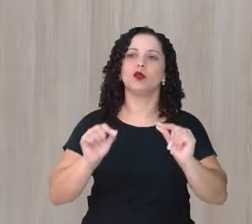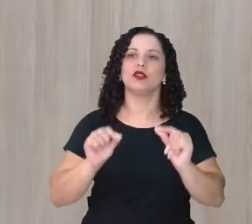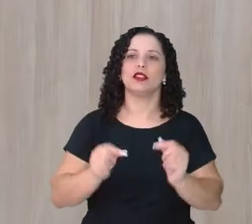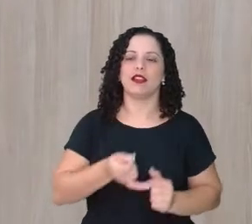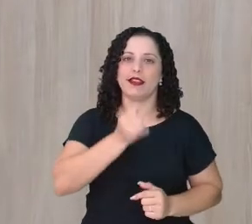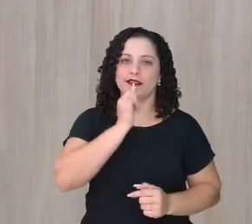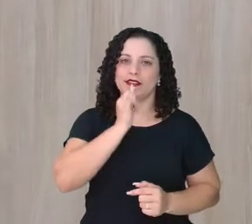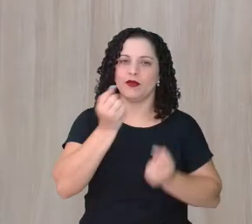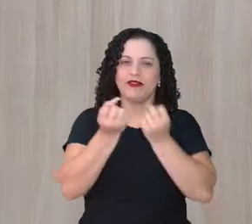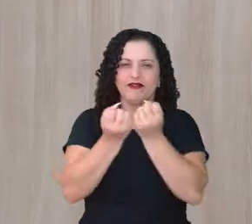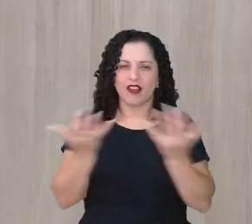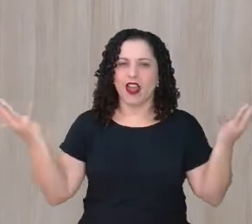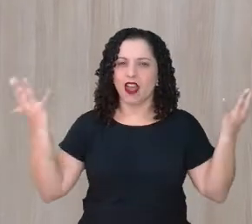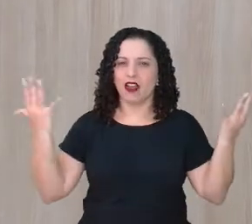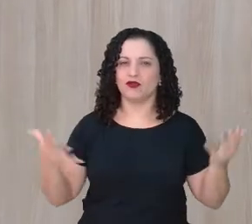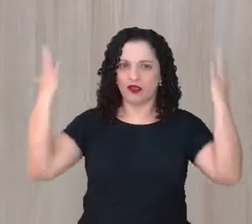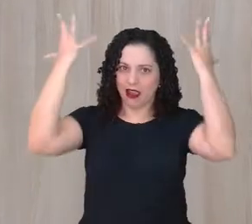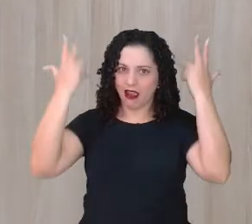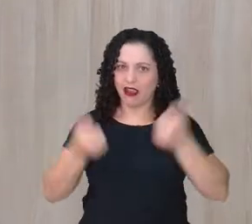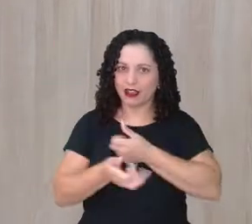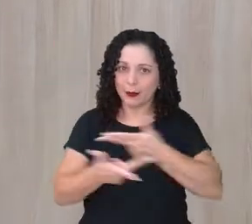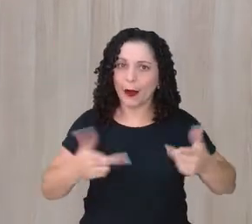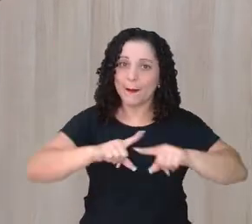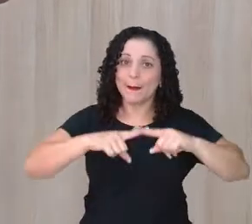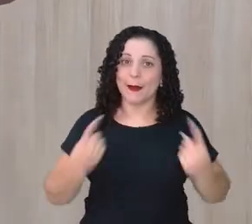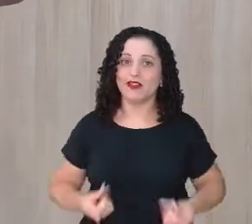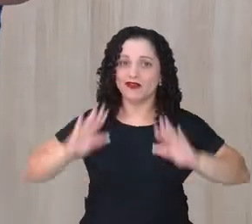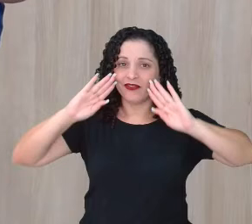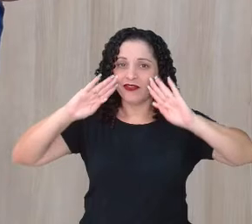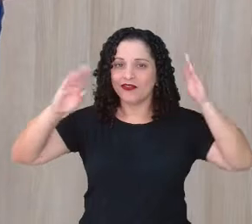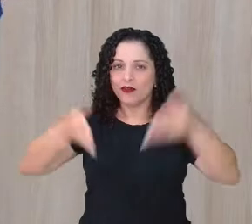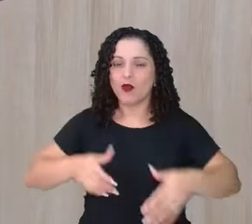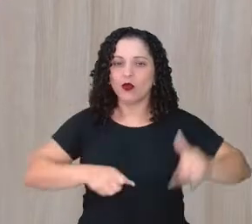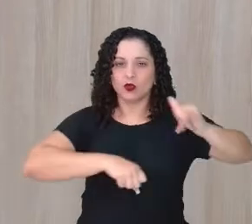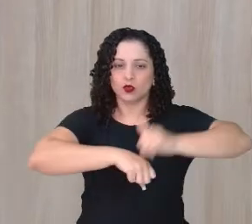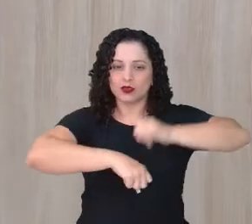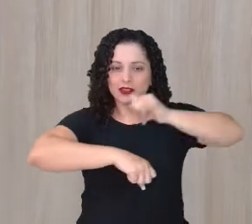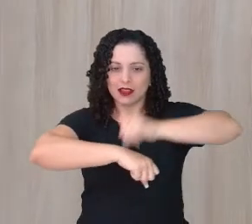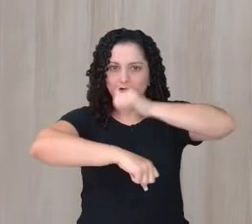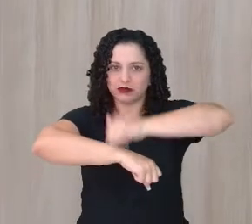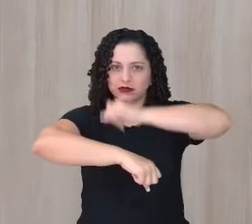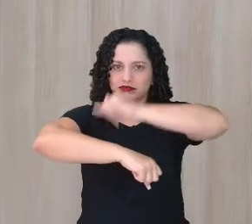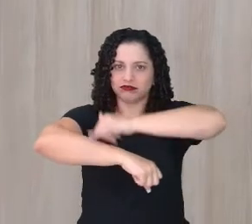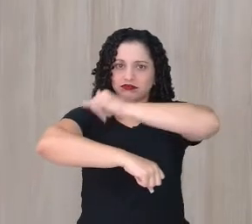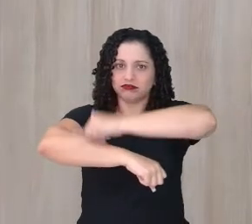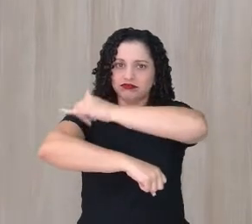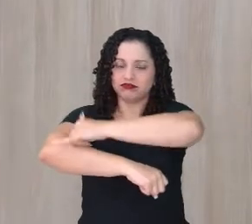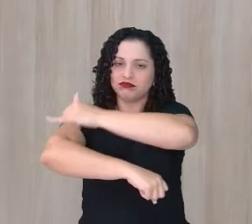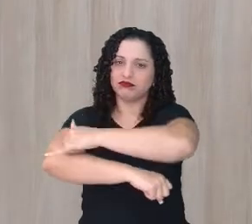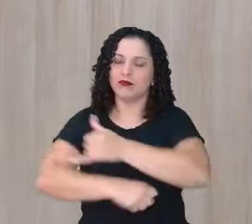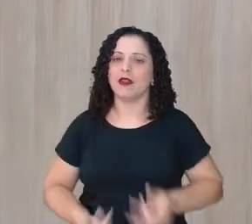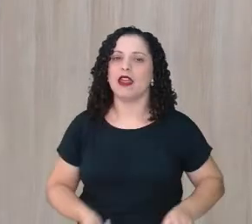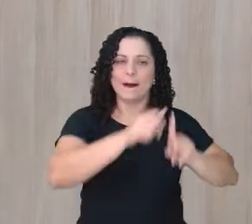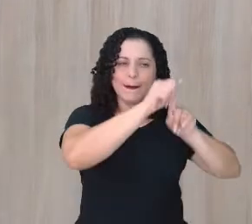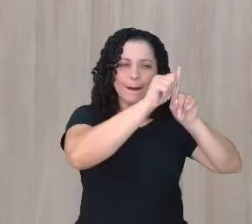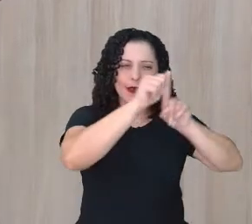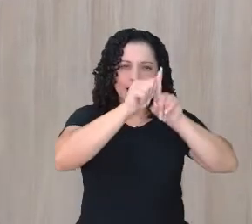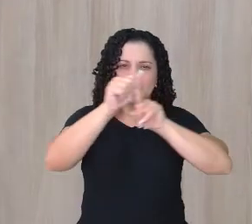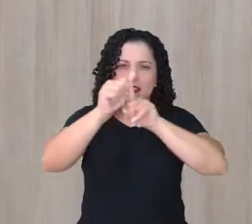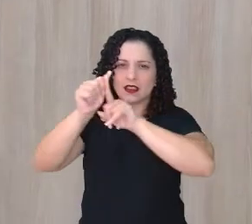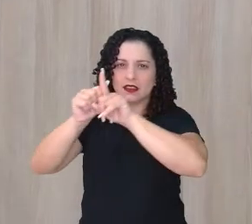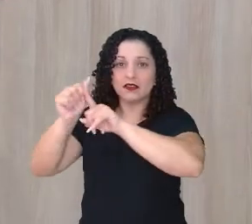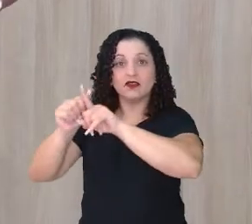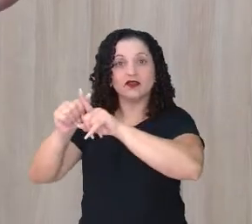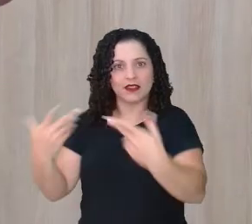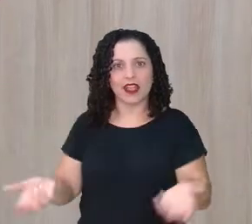gente. Estamos daqui a algum tempo, alguns meses, entrando a questão aí do inverno e a gente sabe que aparece bastante.